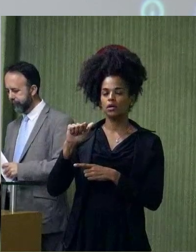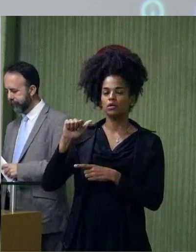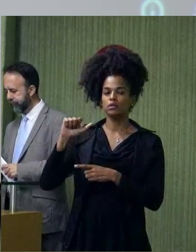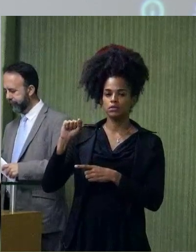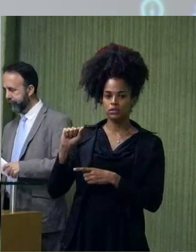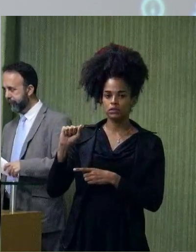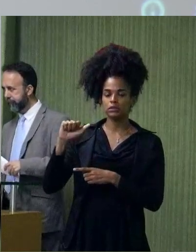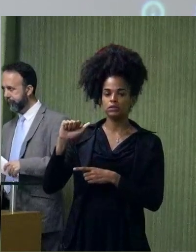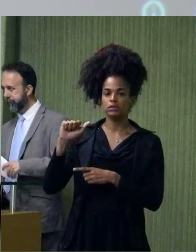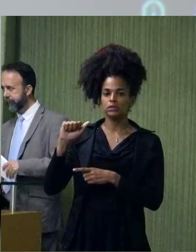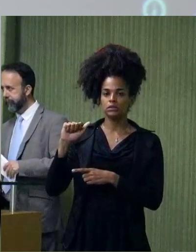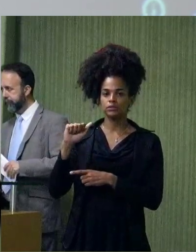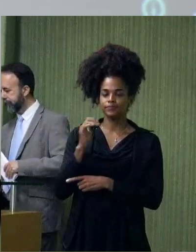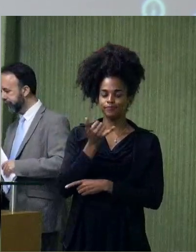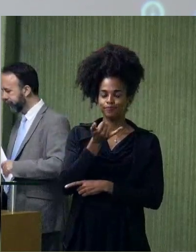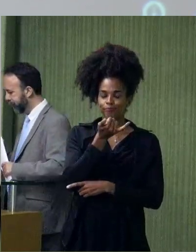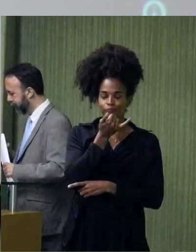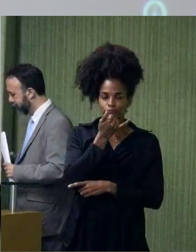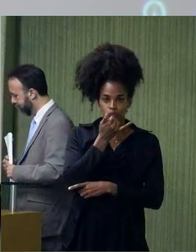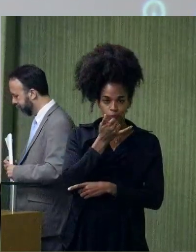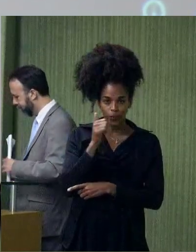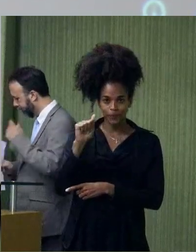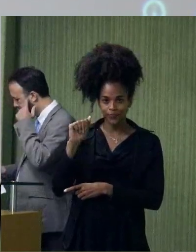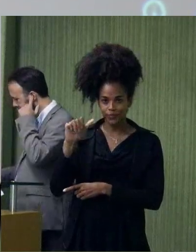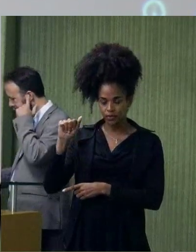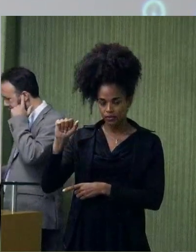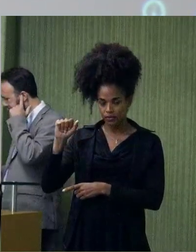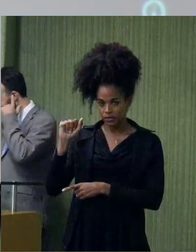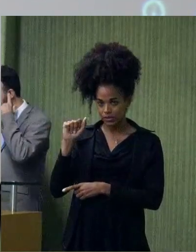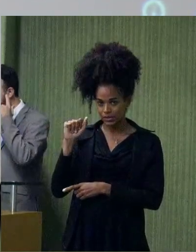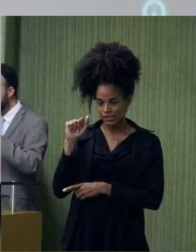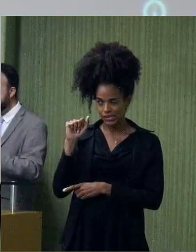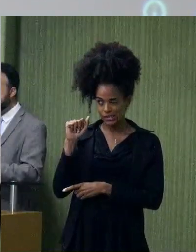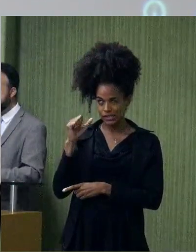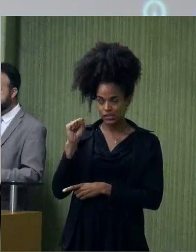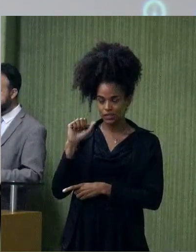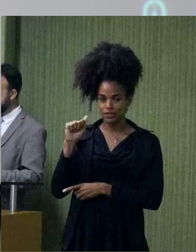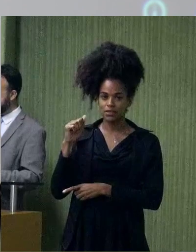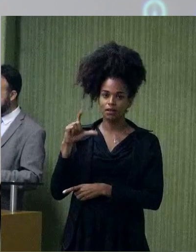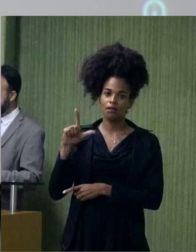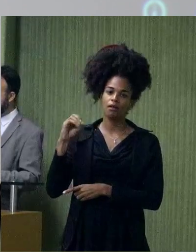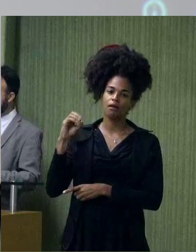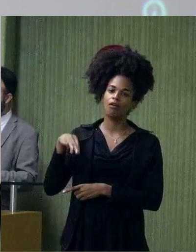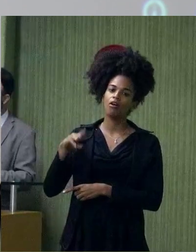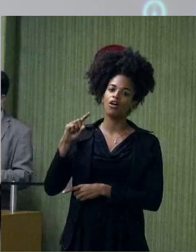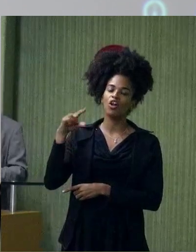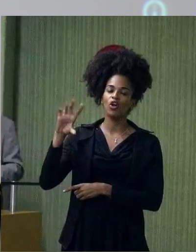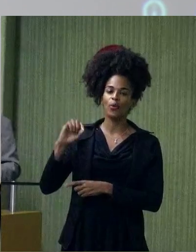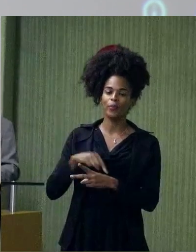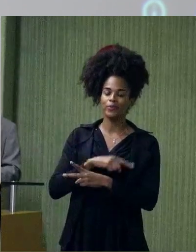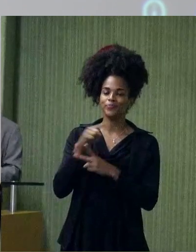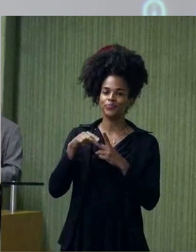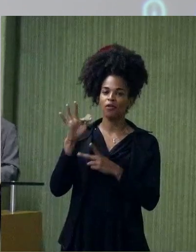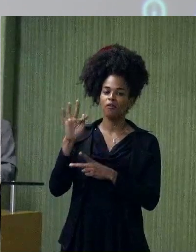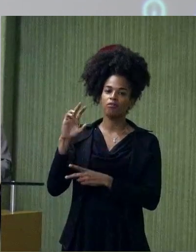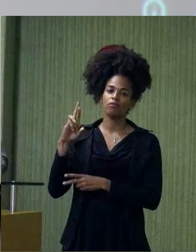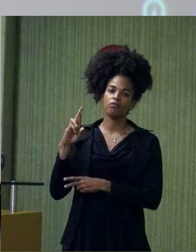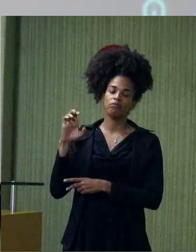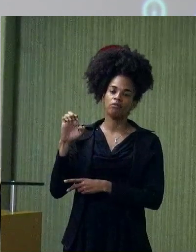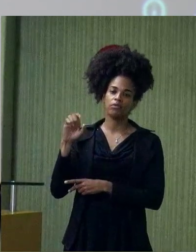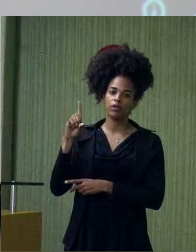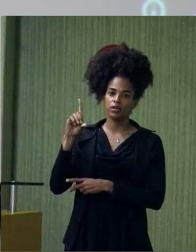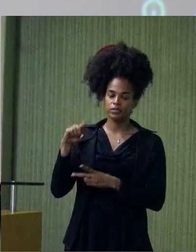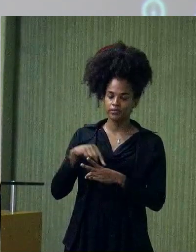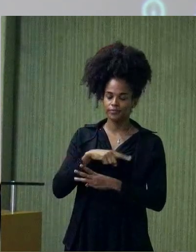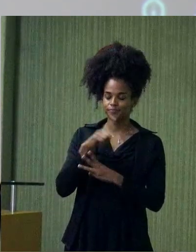coincidência também é o nosso diretor da Escola acho que Fred tá por aí né Eh quero também registrar a nossa equipe que tá aqui né da